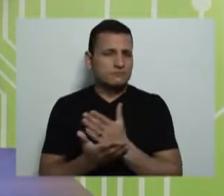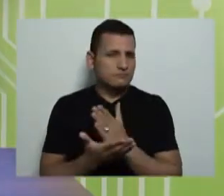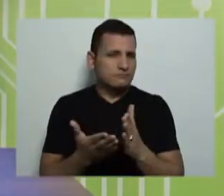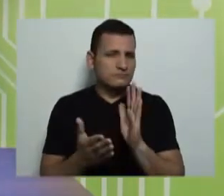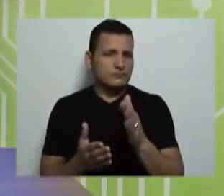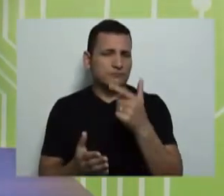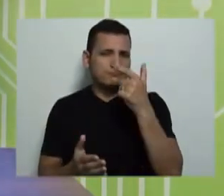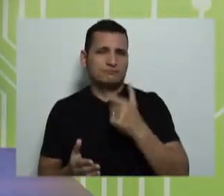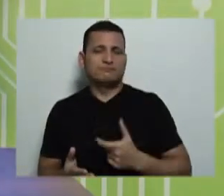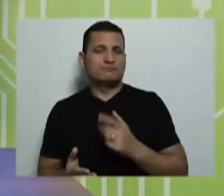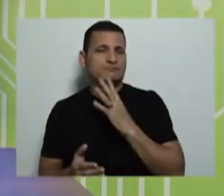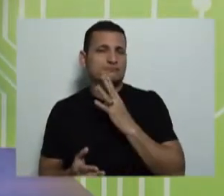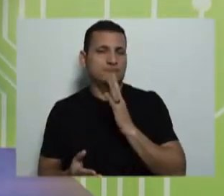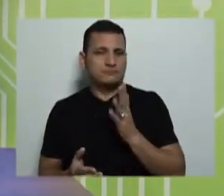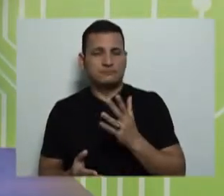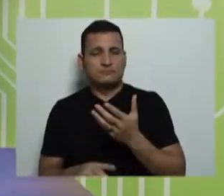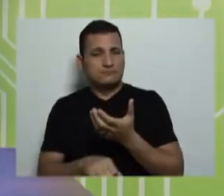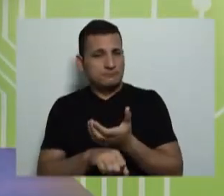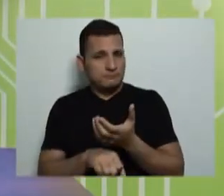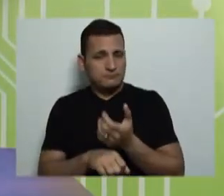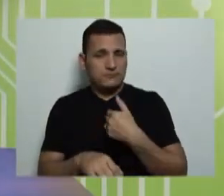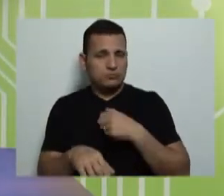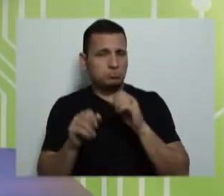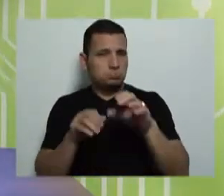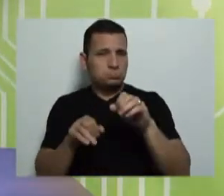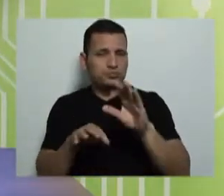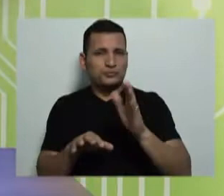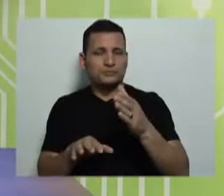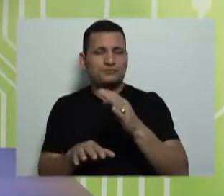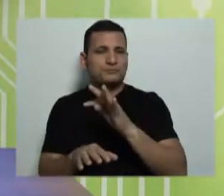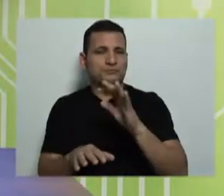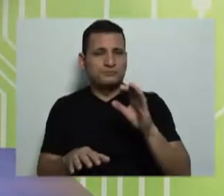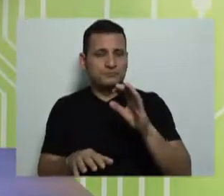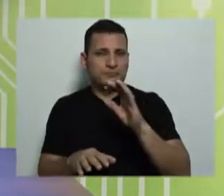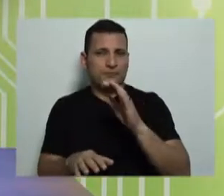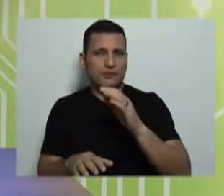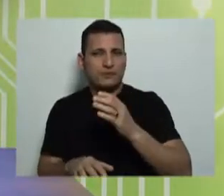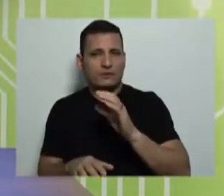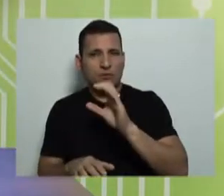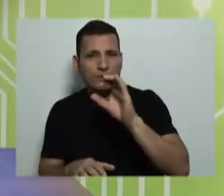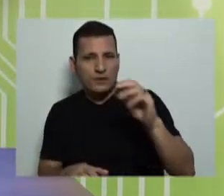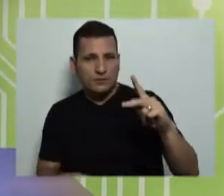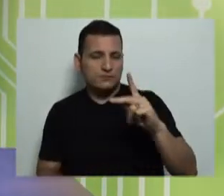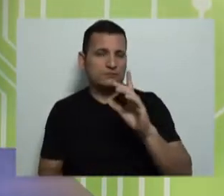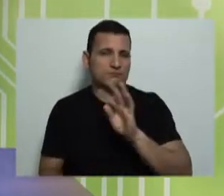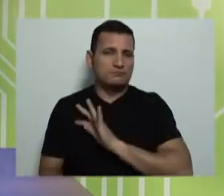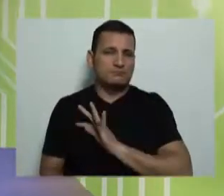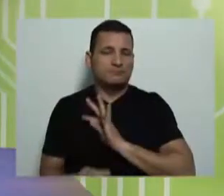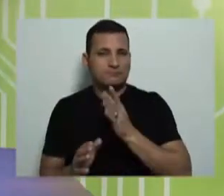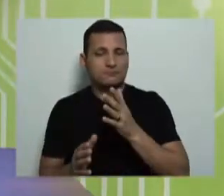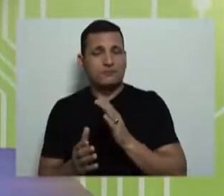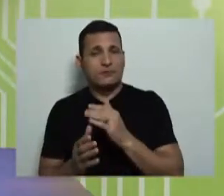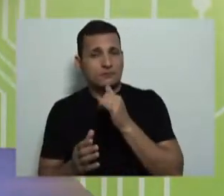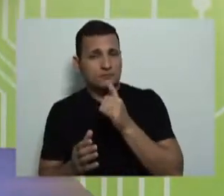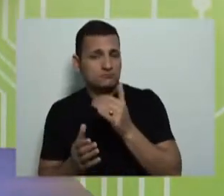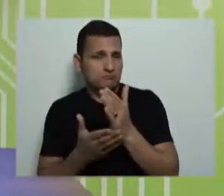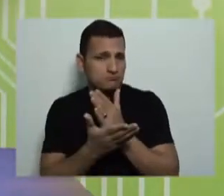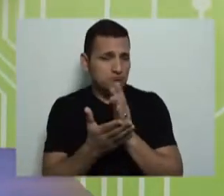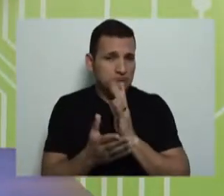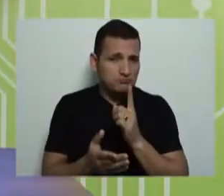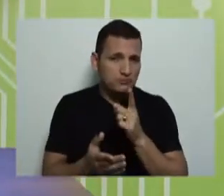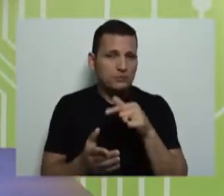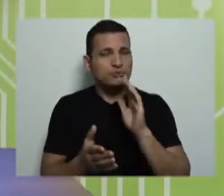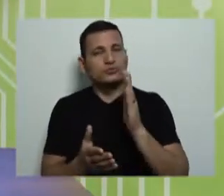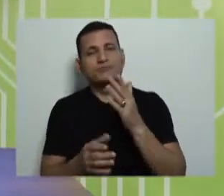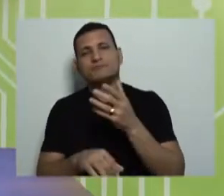das disciplinas que eu ministrei no curso Técnico Cooperativismo, mas para aqueles que não conhecem, pessoal, eu já trabalhei a disciplina de